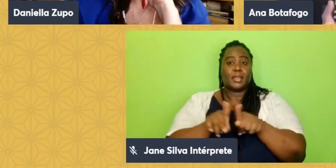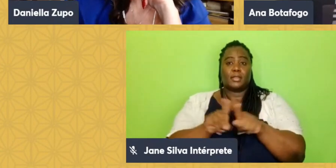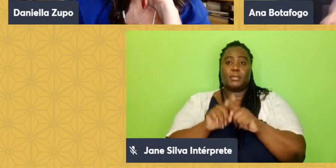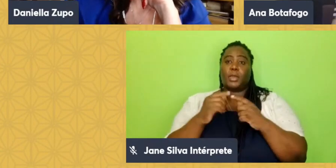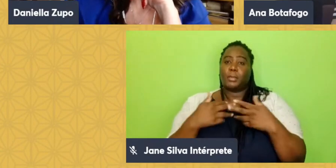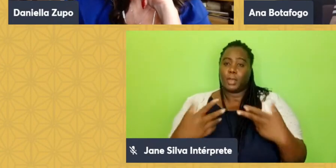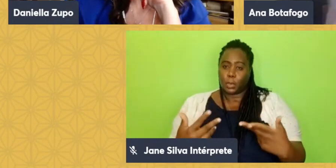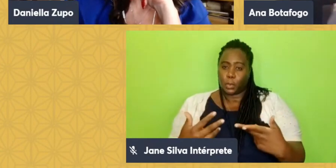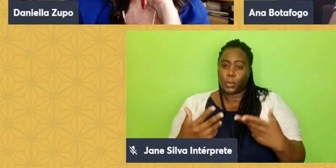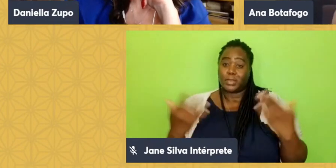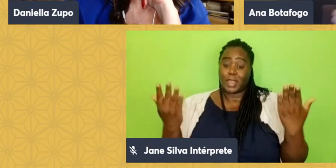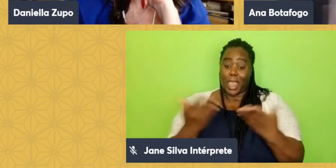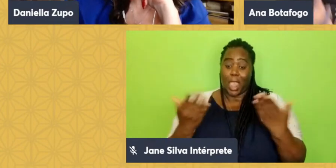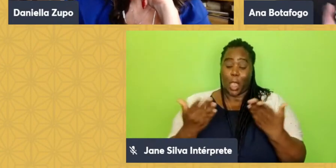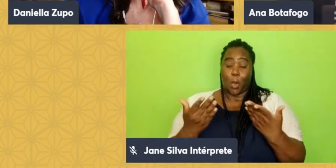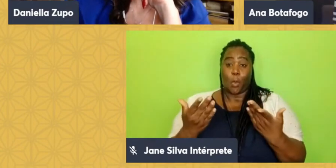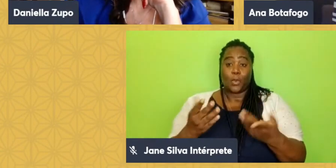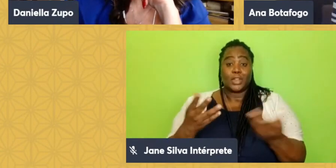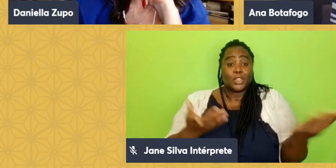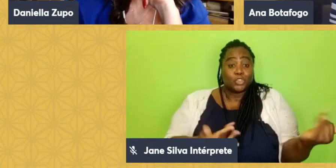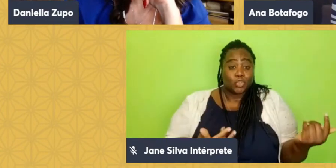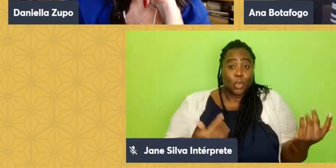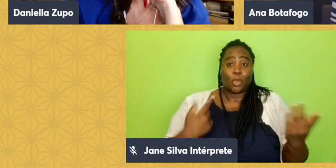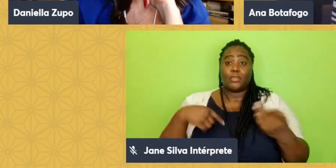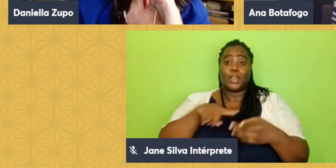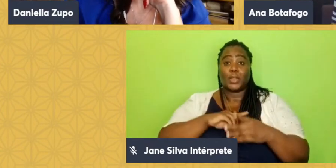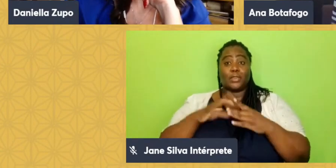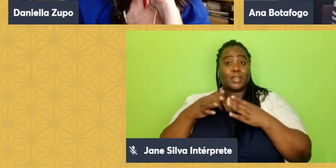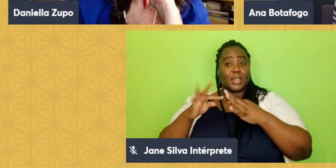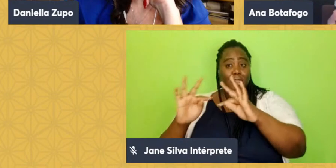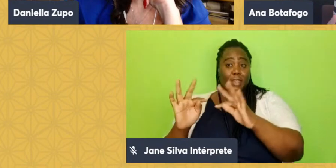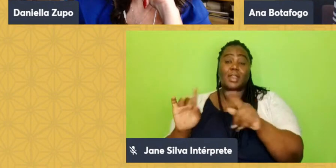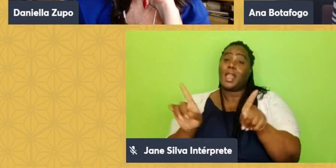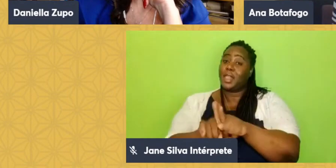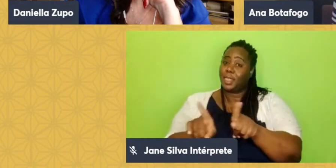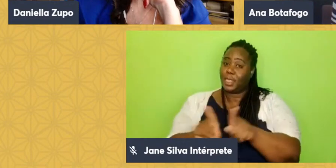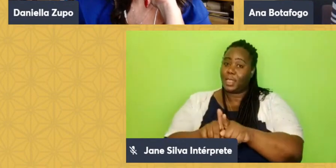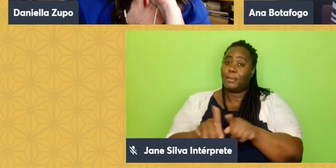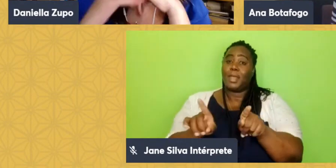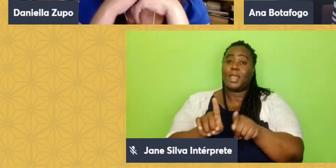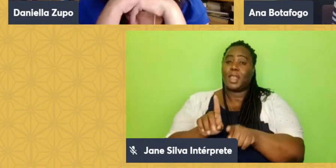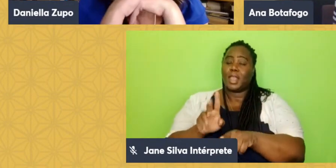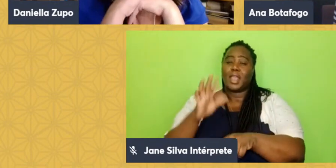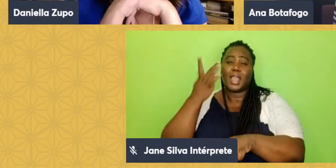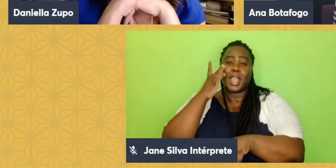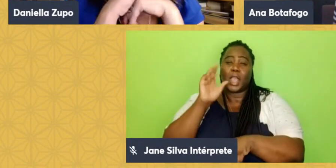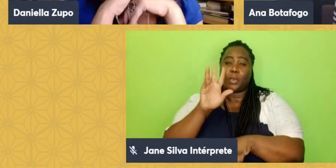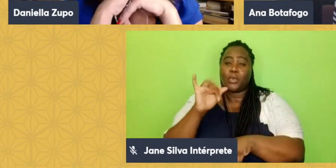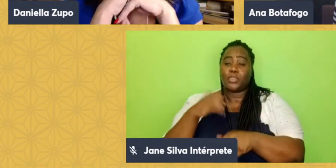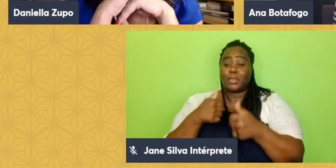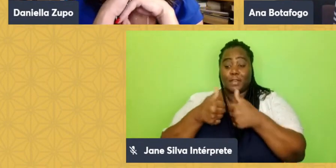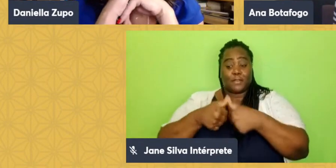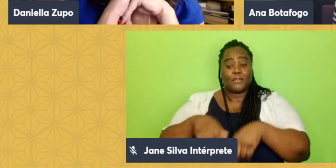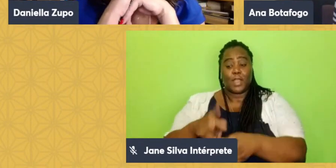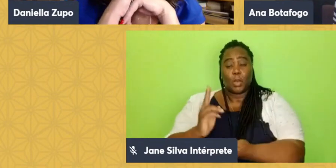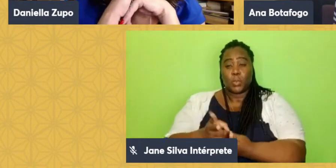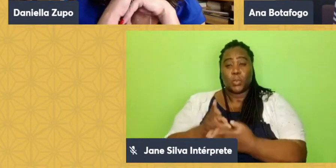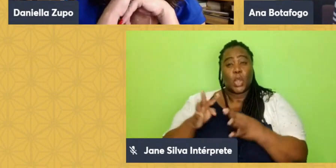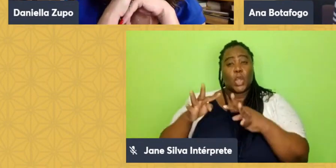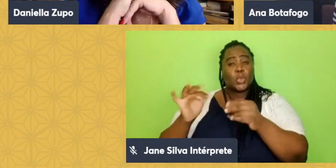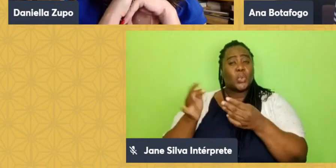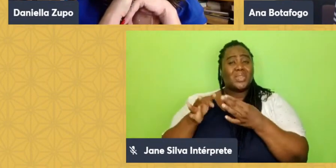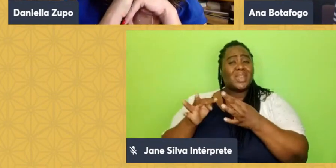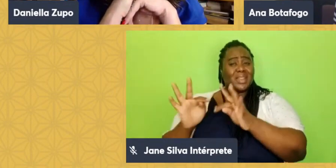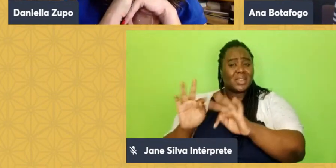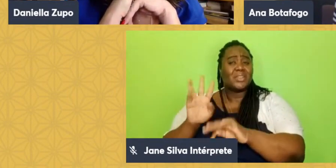alguma atual moderno da nossa tecnologia e que também eu acho que veio muito para ficar né ah eu acho toda essa